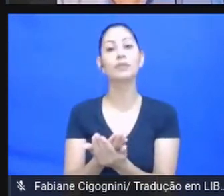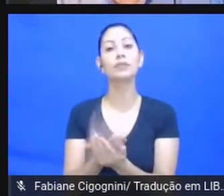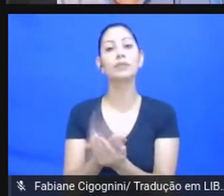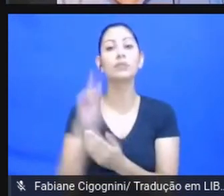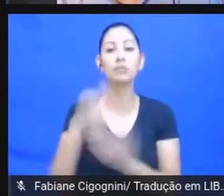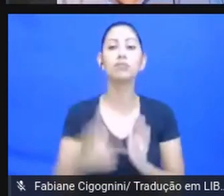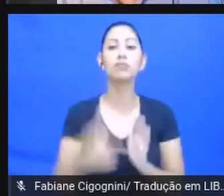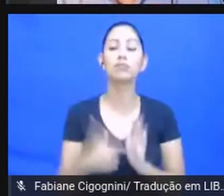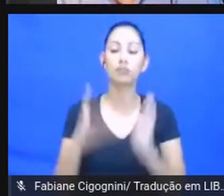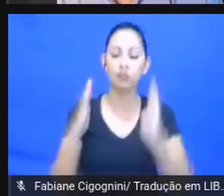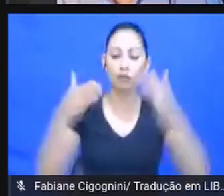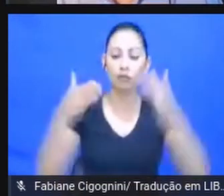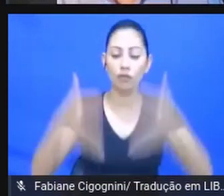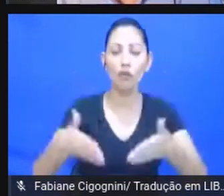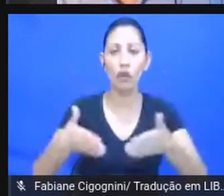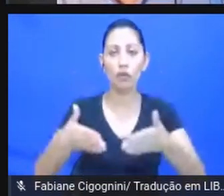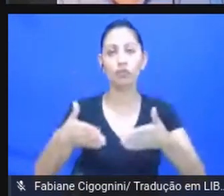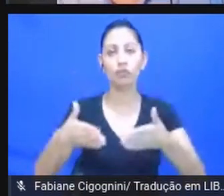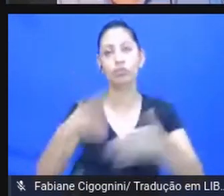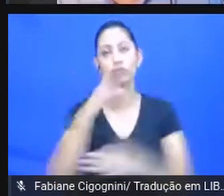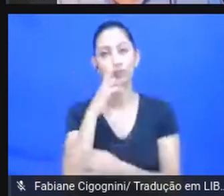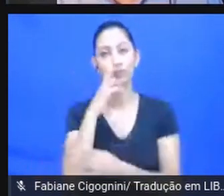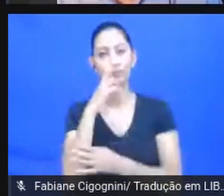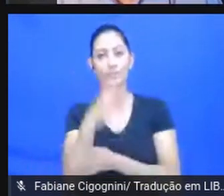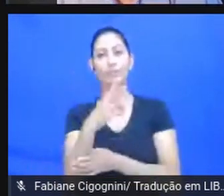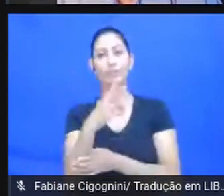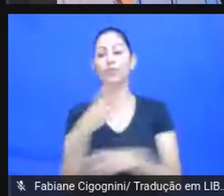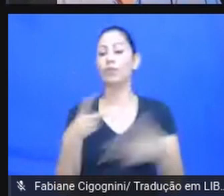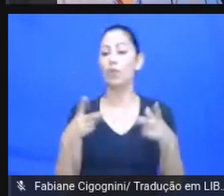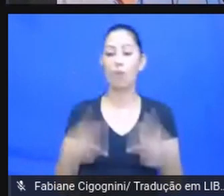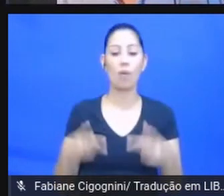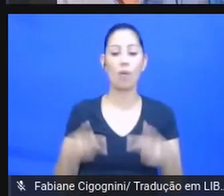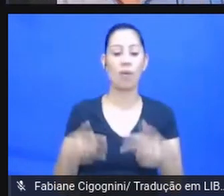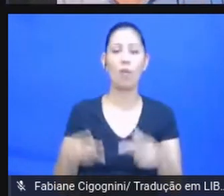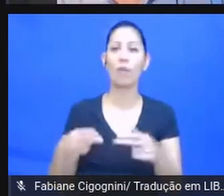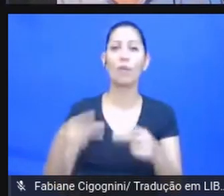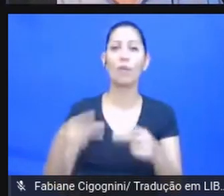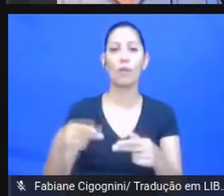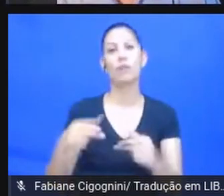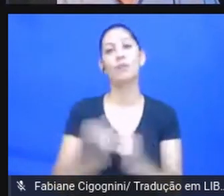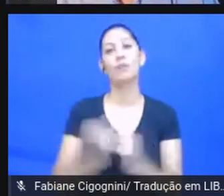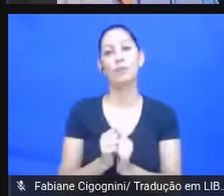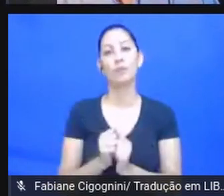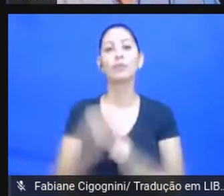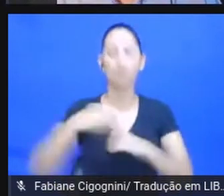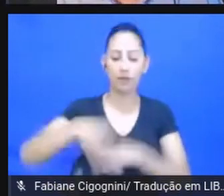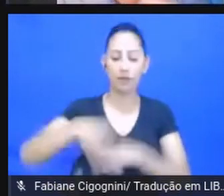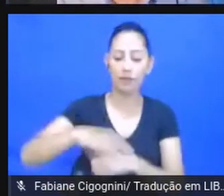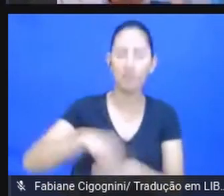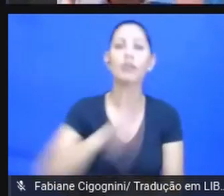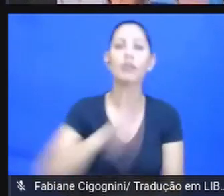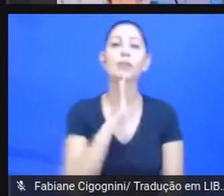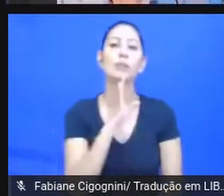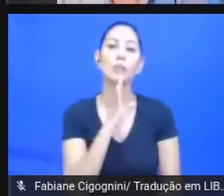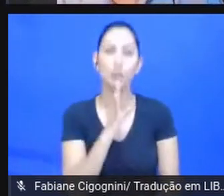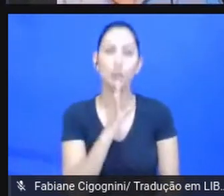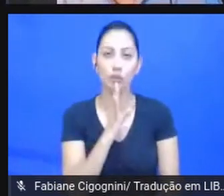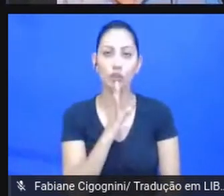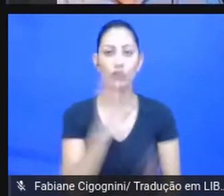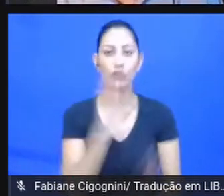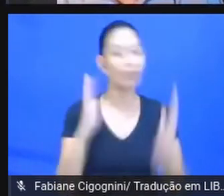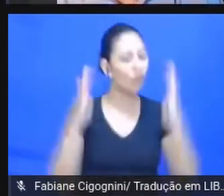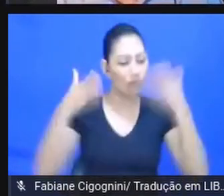foco excessivo em fazer tudo igual, sabe? A transmitir conteúdo, focado muito